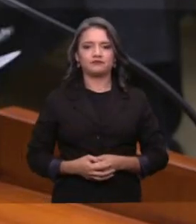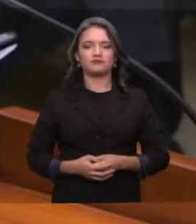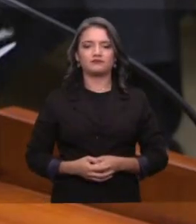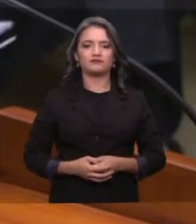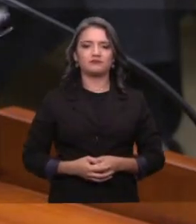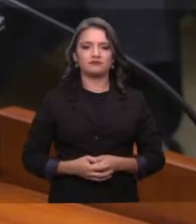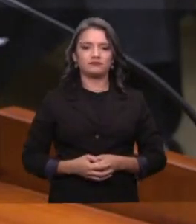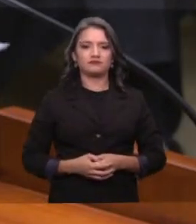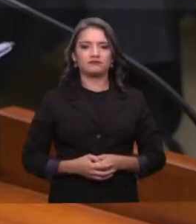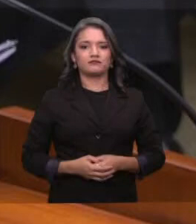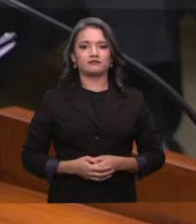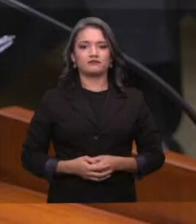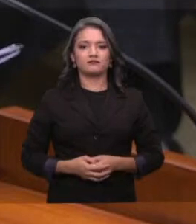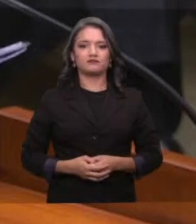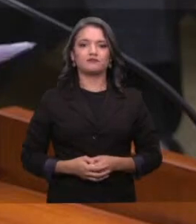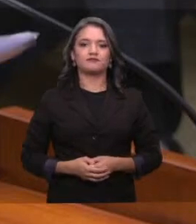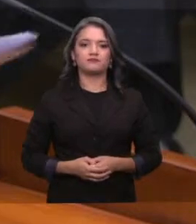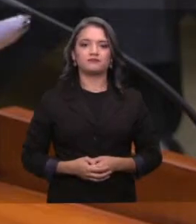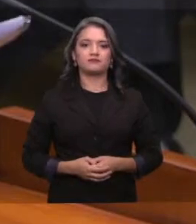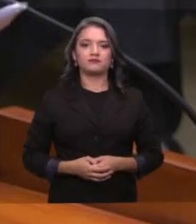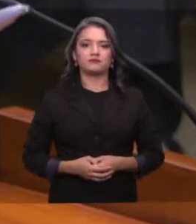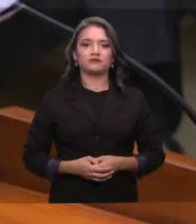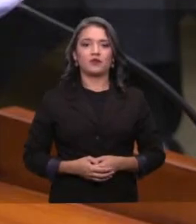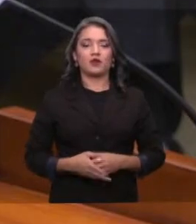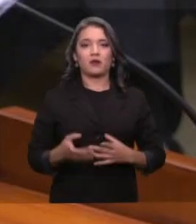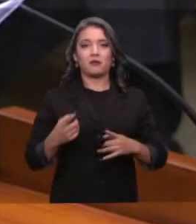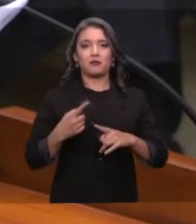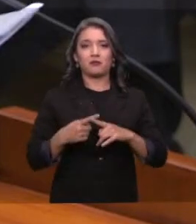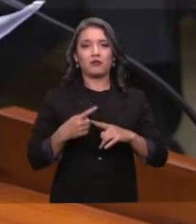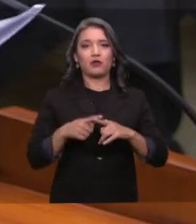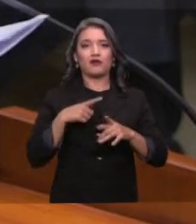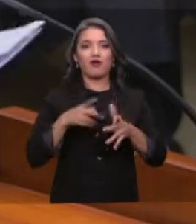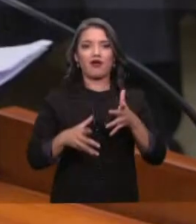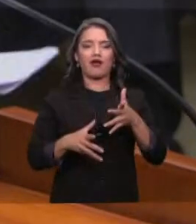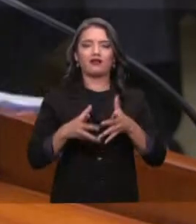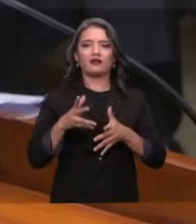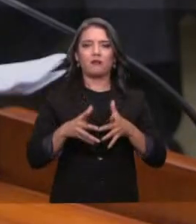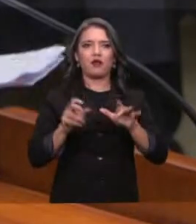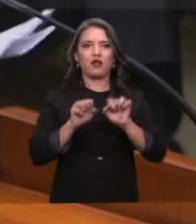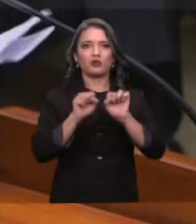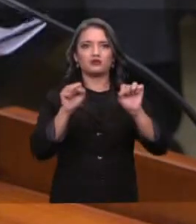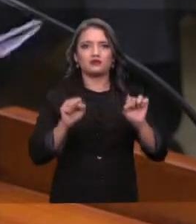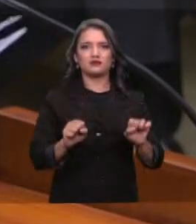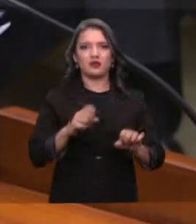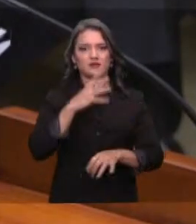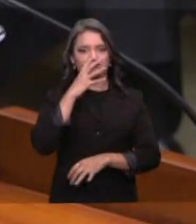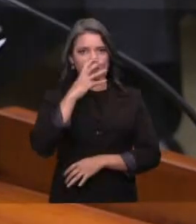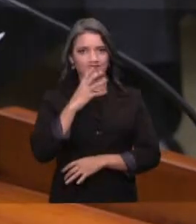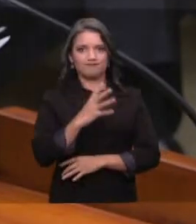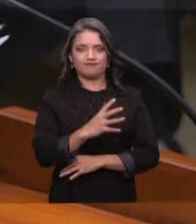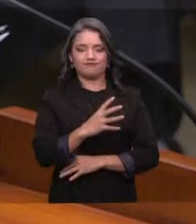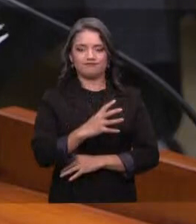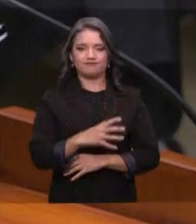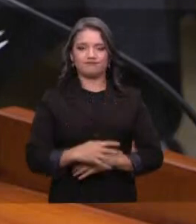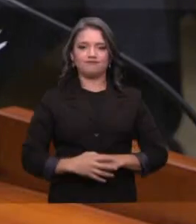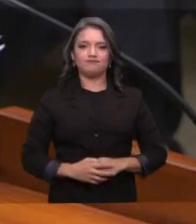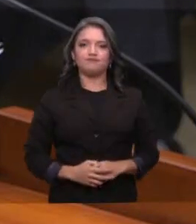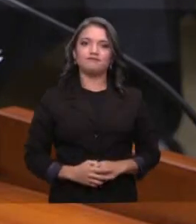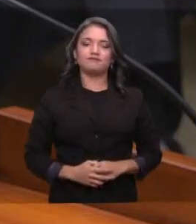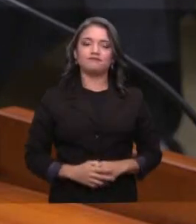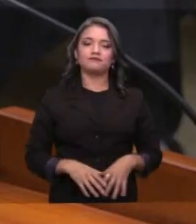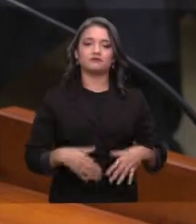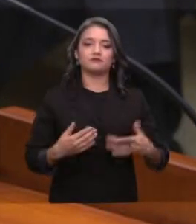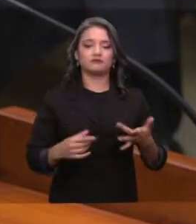Sob pena de quebrar o sistema acusatório. Por fim, o parágrafo 4º do